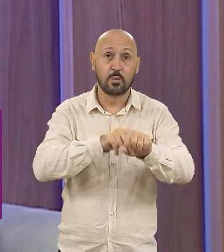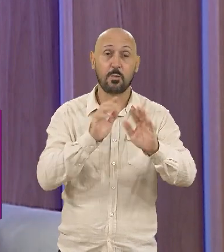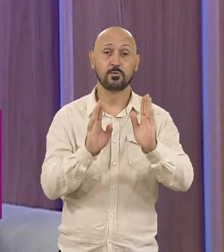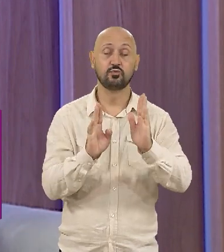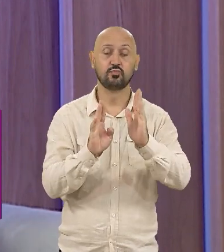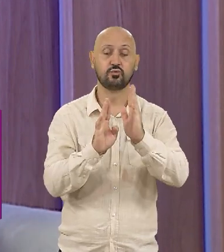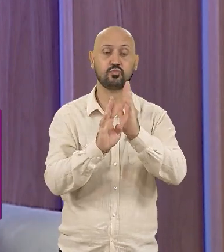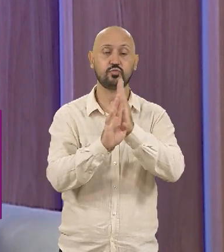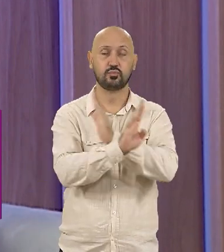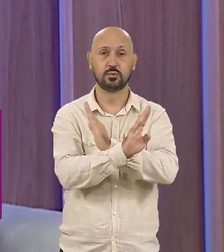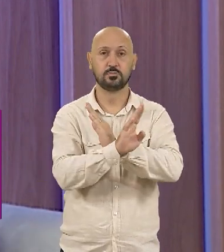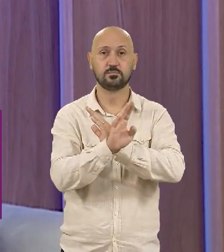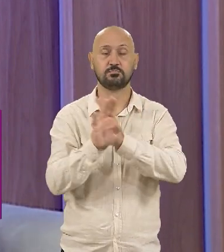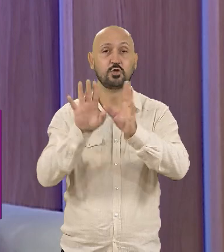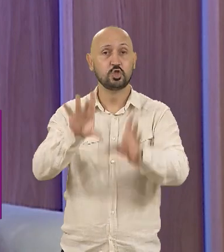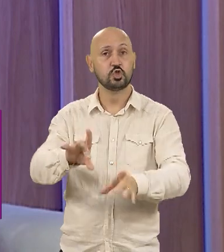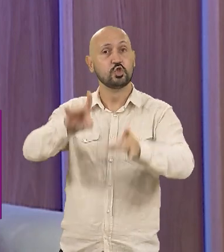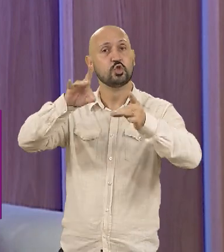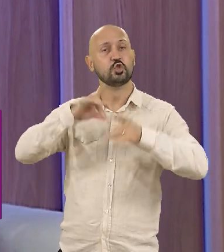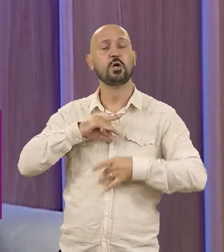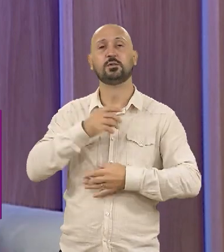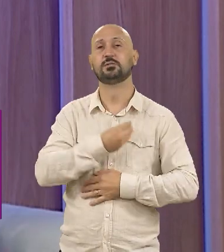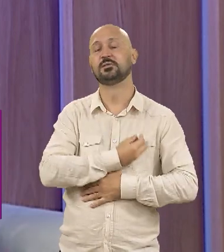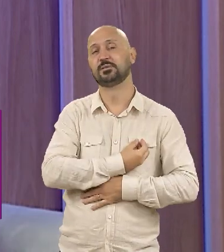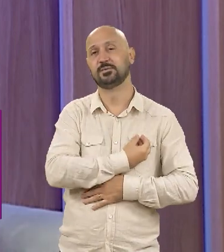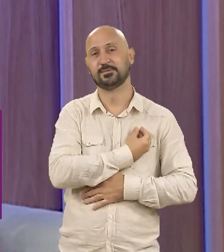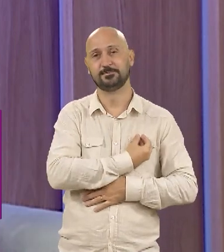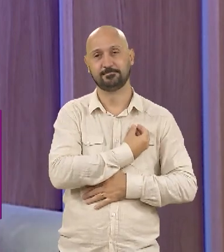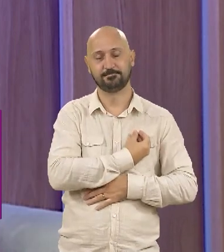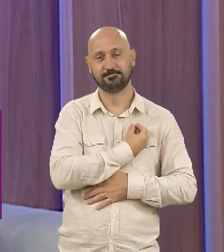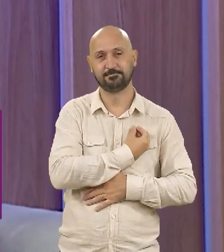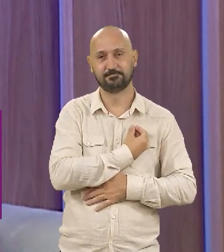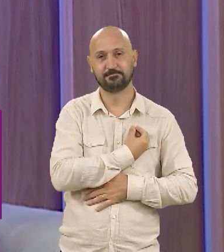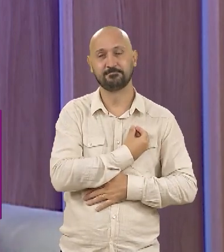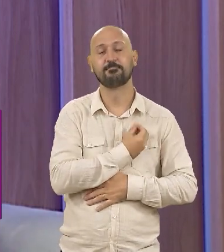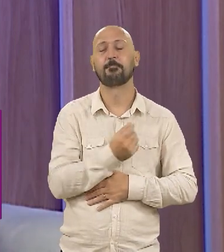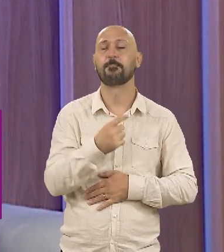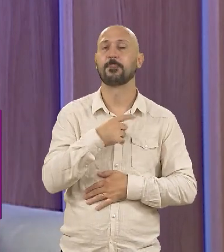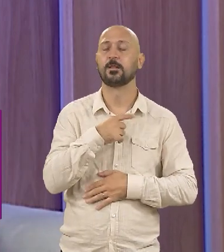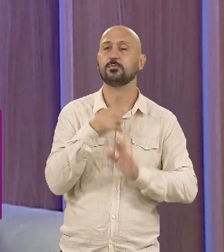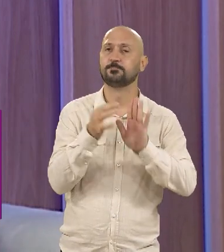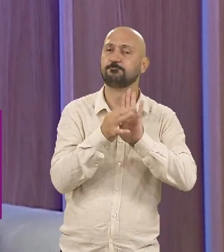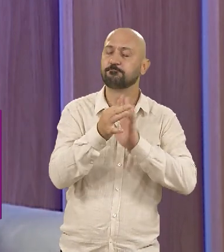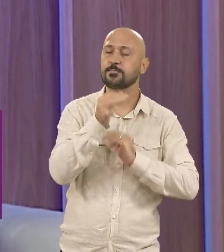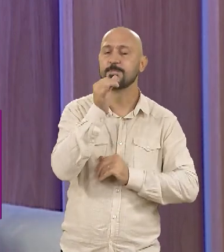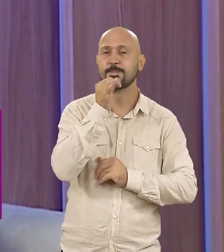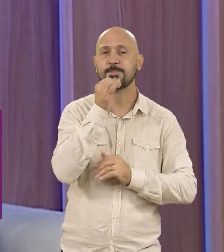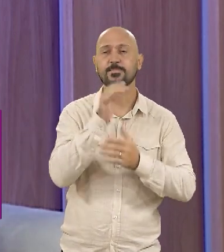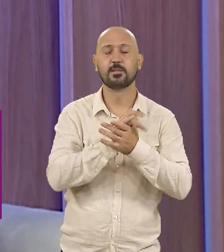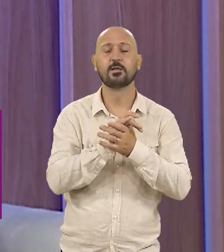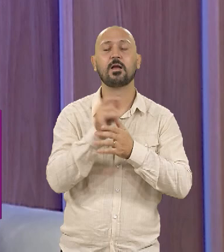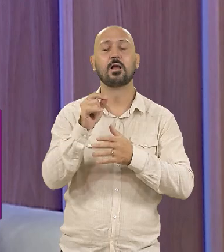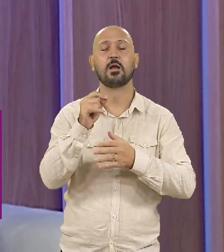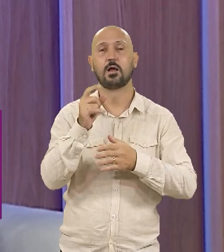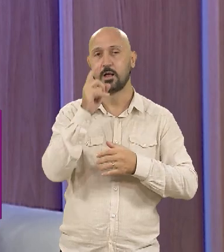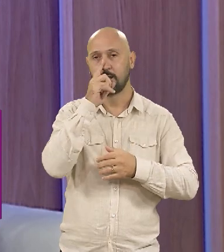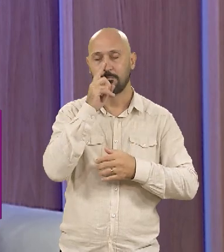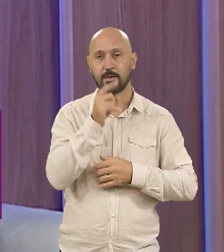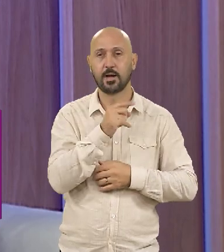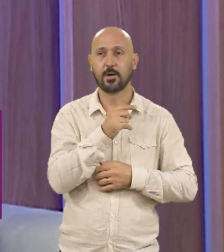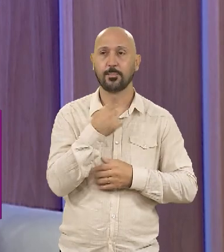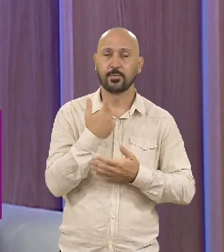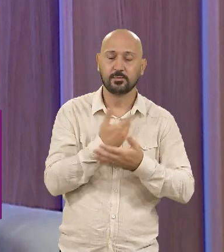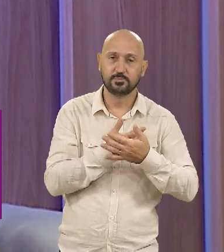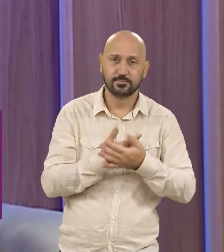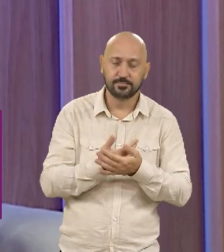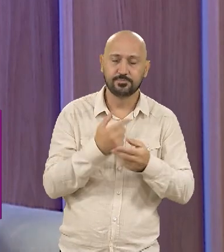né? Então ele tem indicação, por exemplo, luto materno, casos de infertilidade, isso